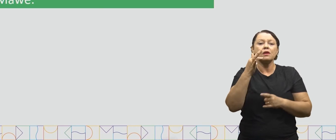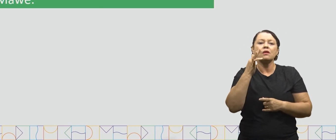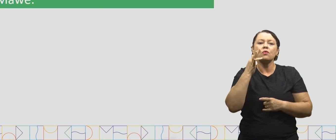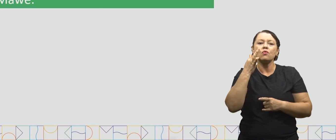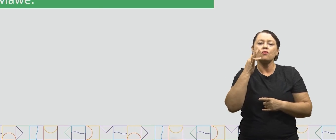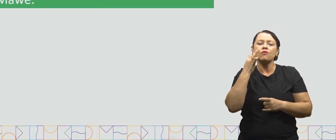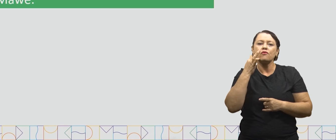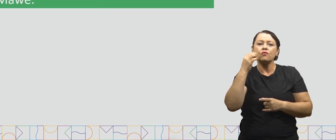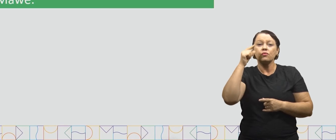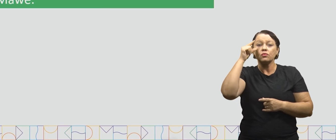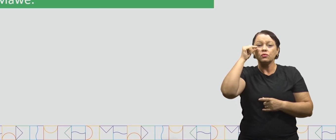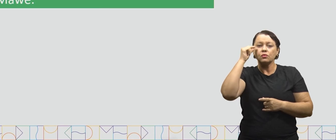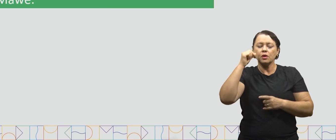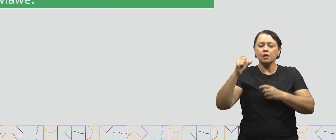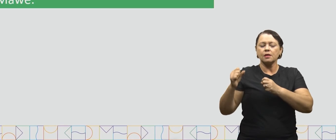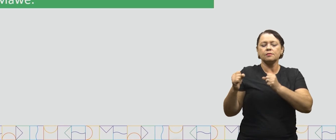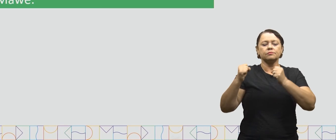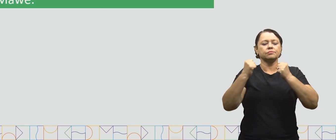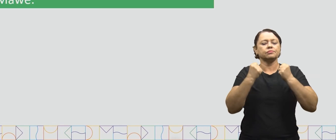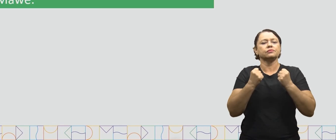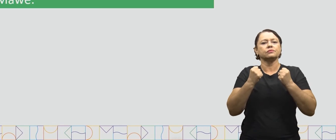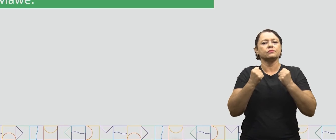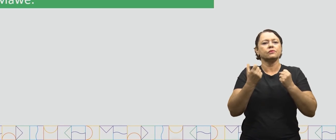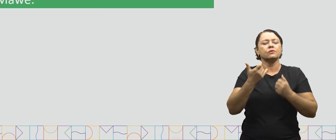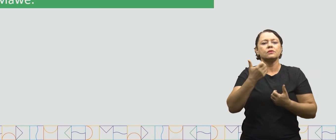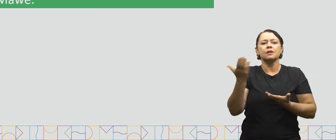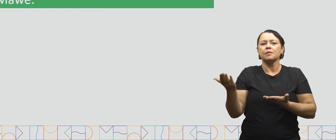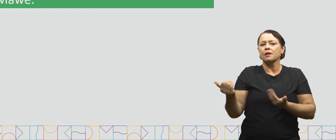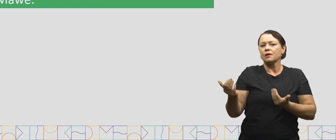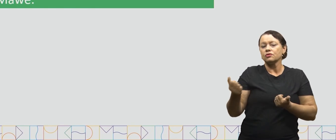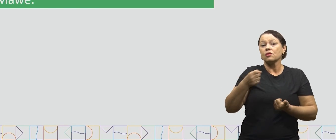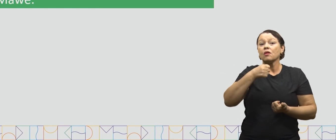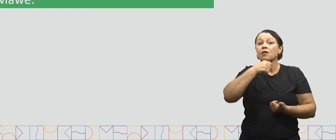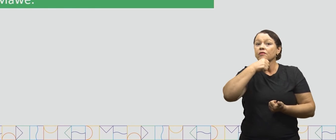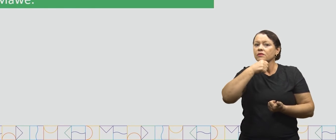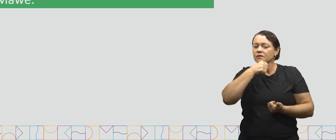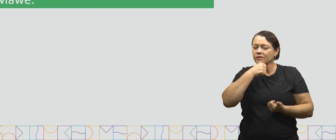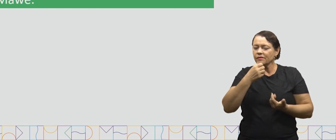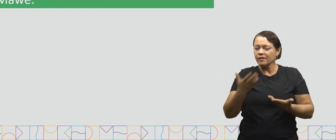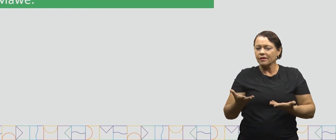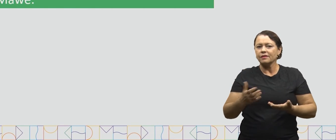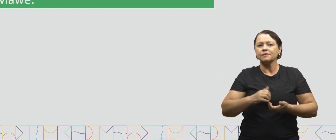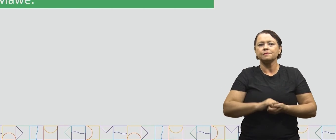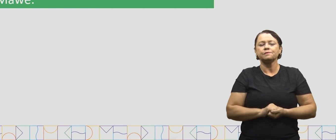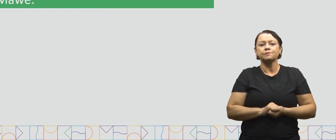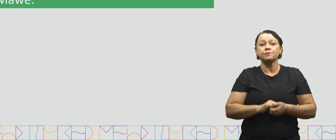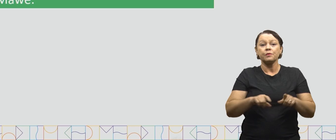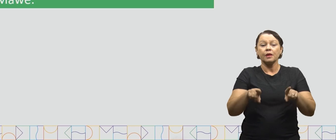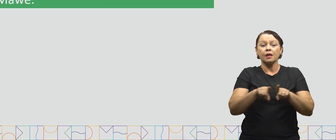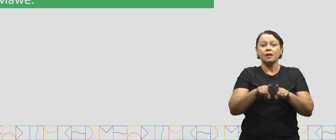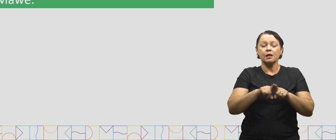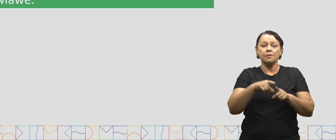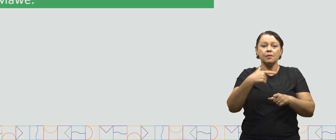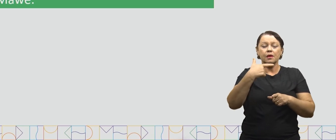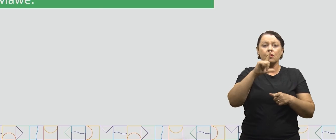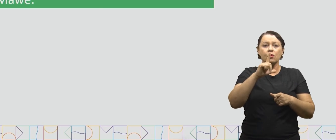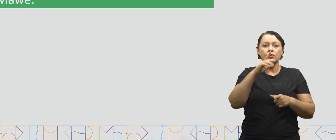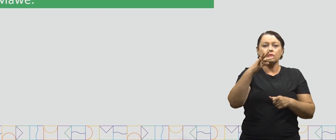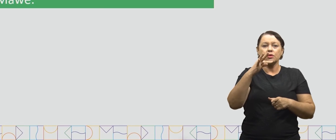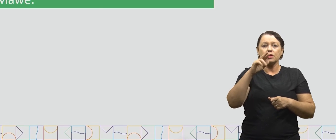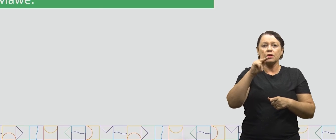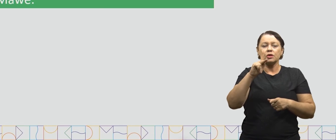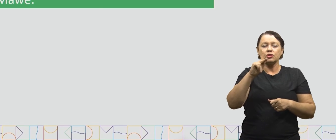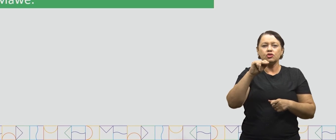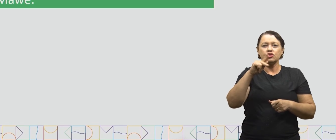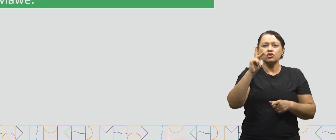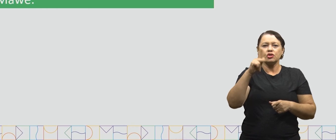Guaraná é fonte de energia aos mais jovens e mais velhos do seu povo. Entre os Ticuna, temos um ritual